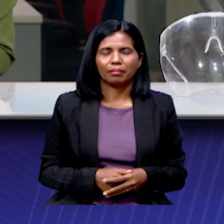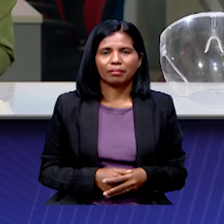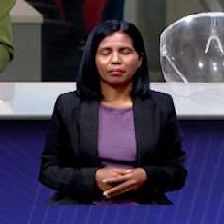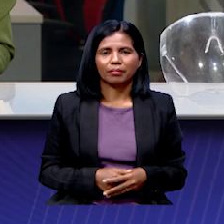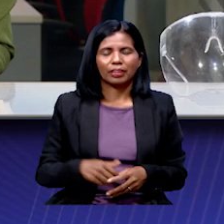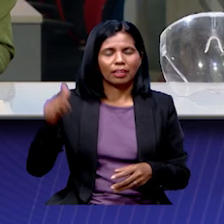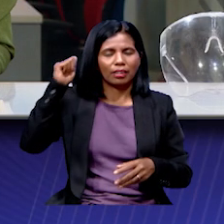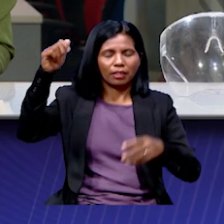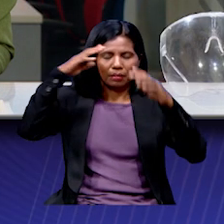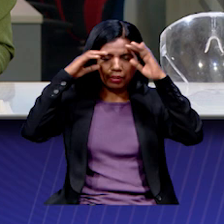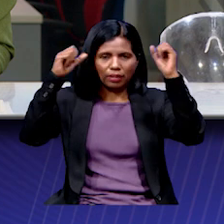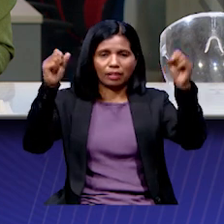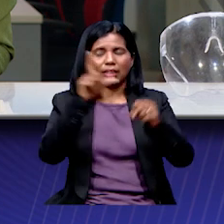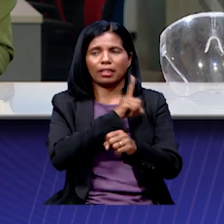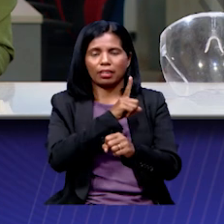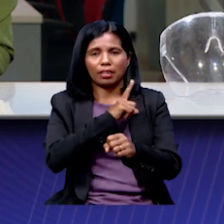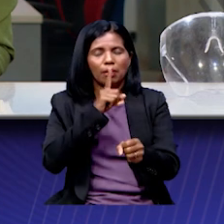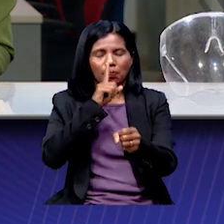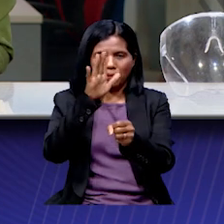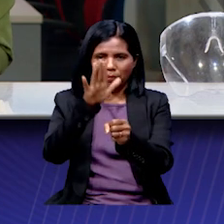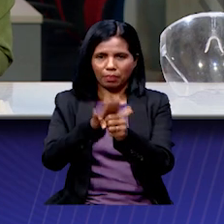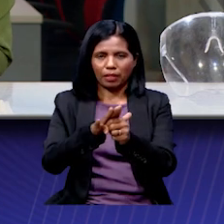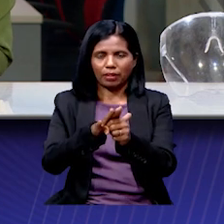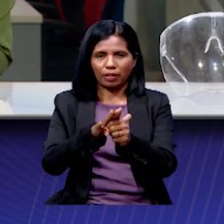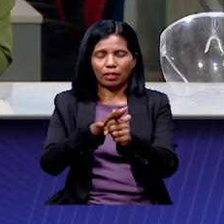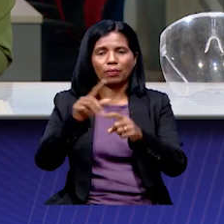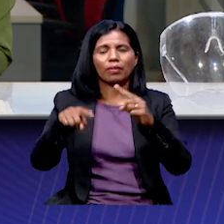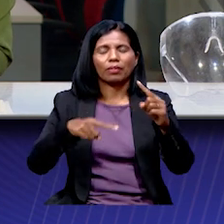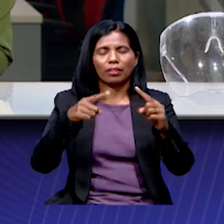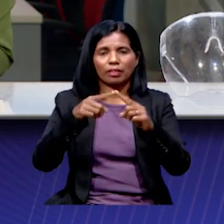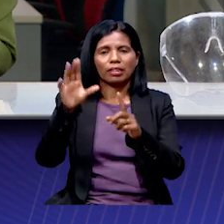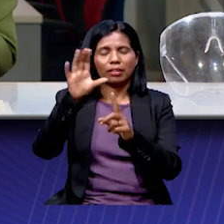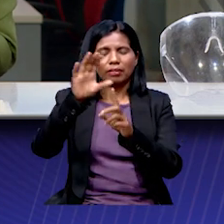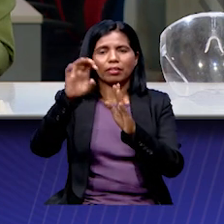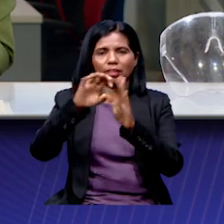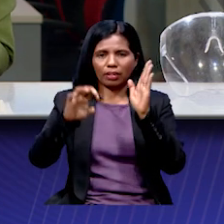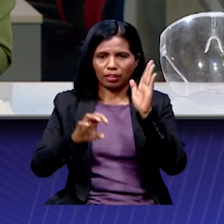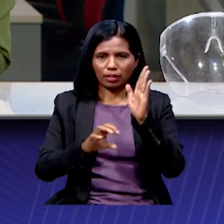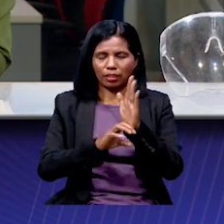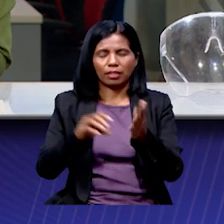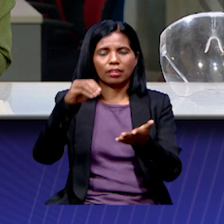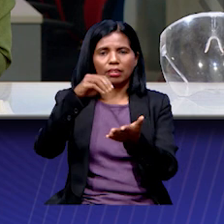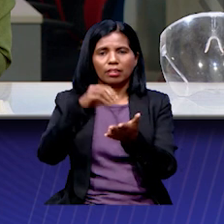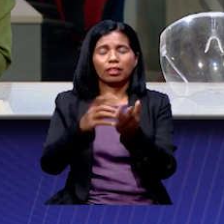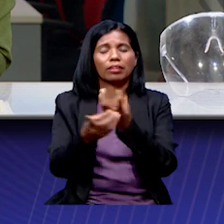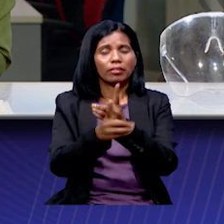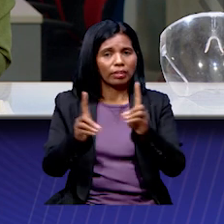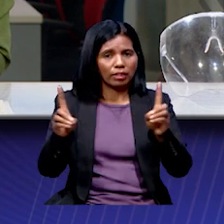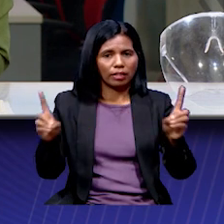Candidato Presidente Repubblica Leriana Timor promete Wanhira eleito ba chefe Estado sem marca diferença no